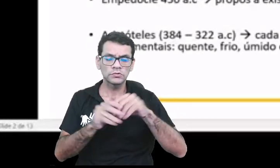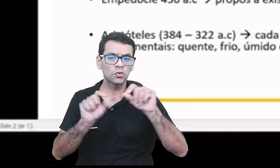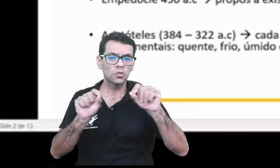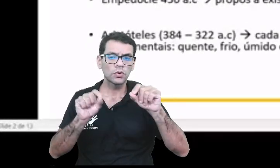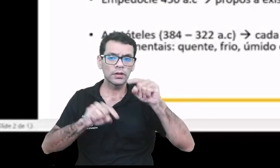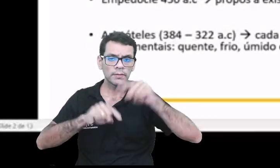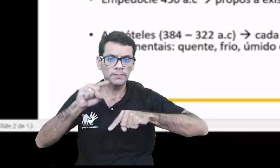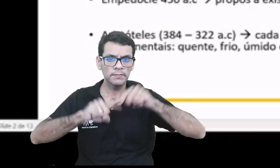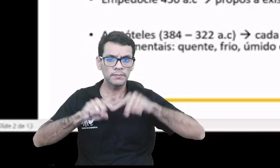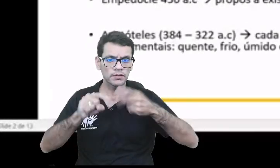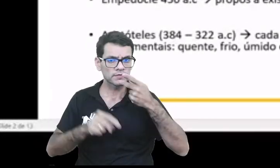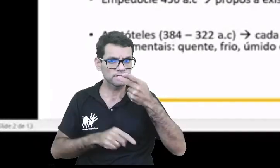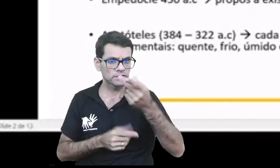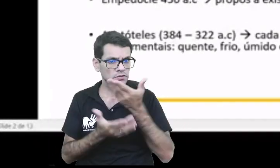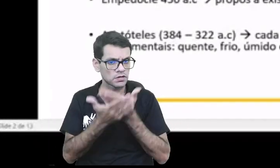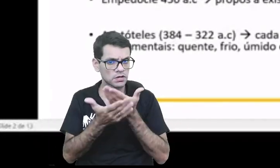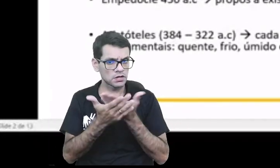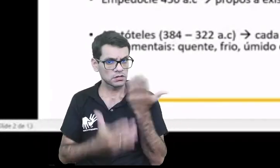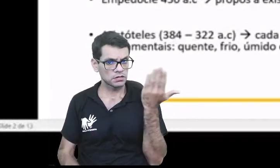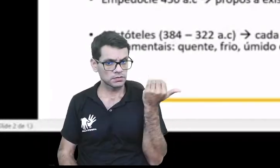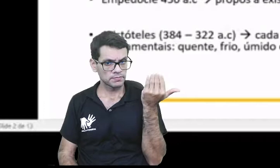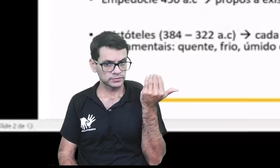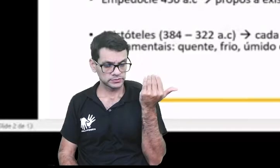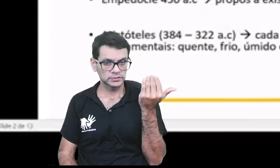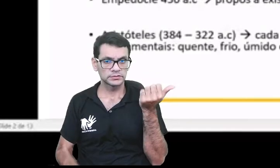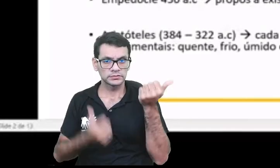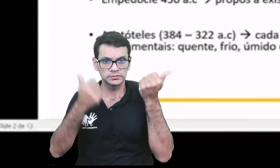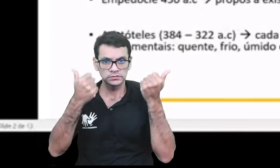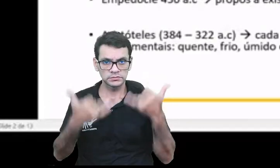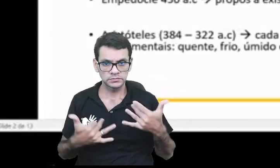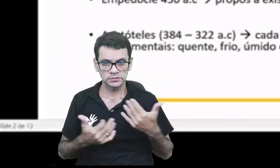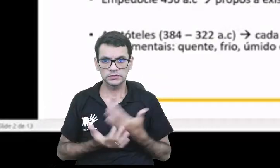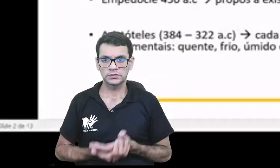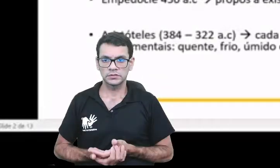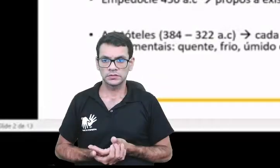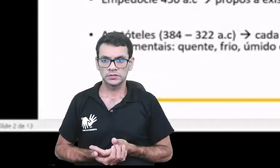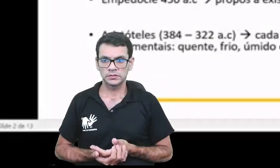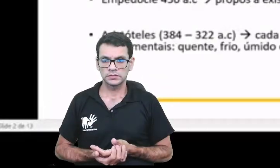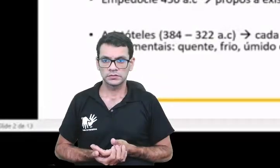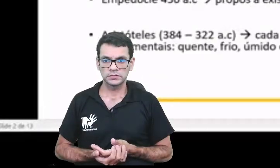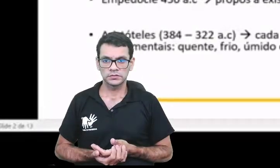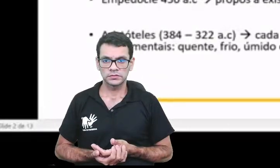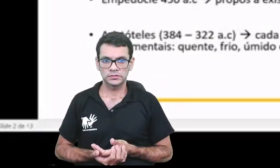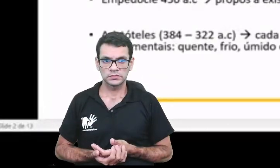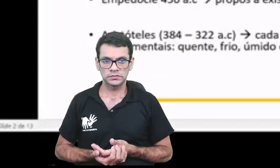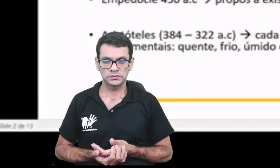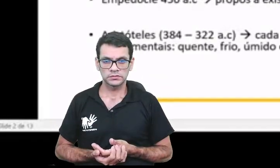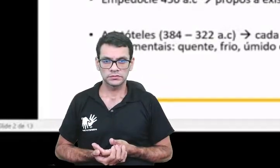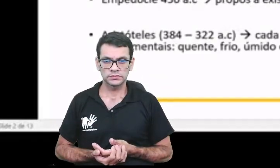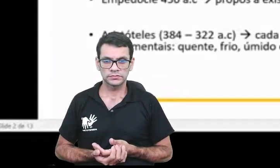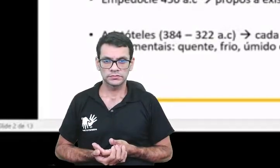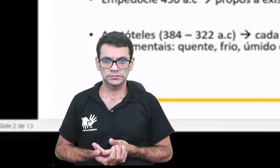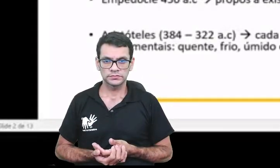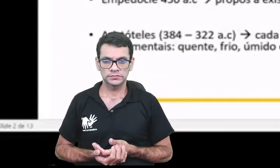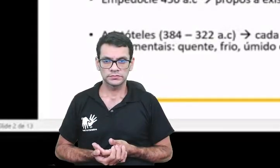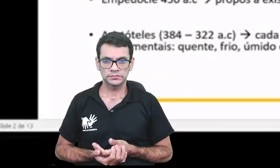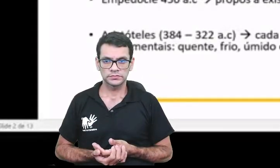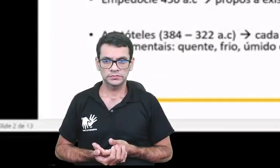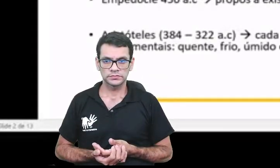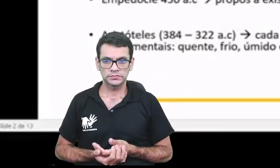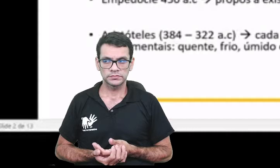gente falou disso na aula passada, né? E aí eu quero fazer